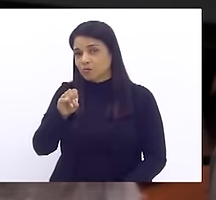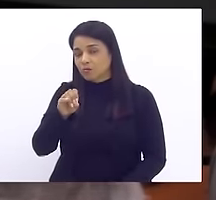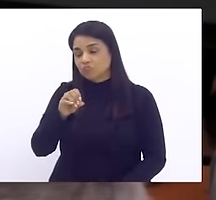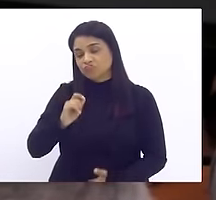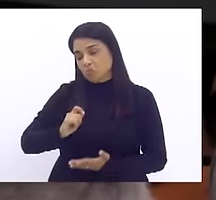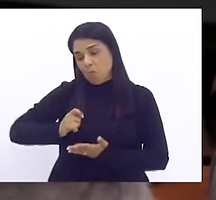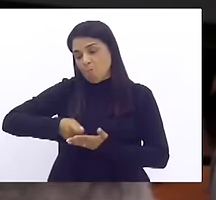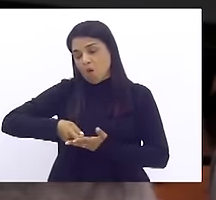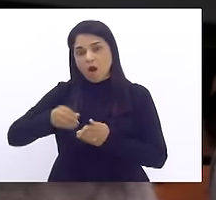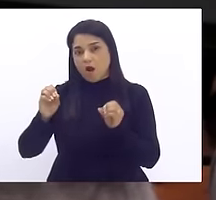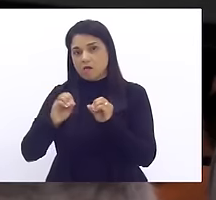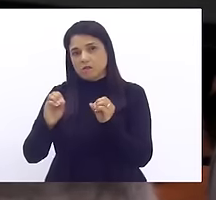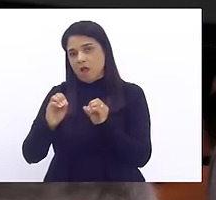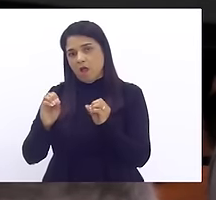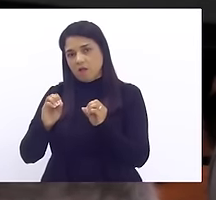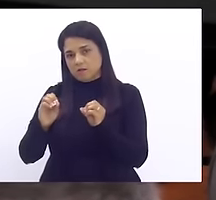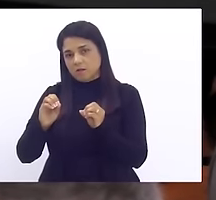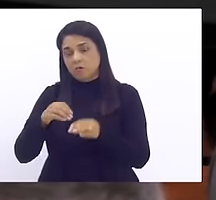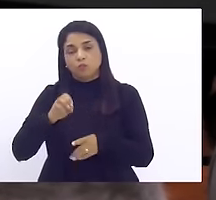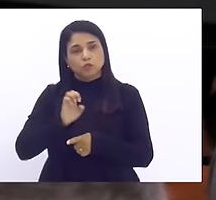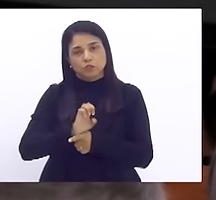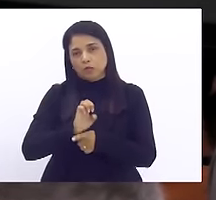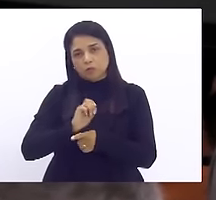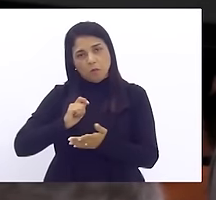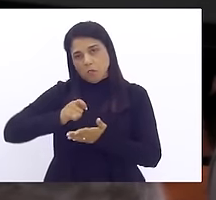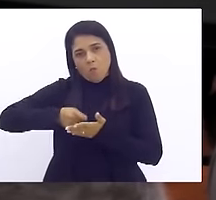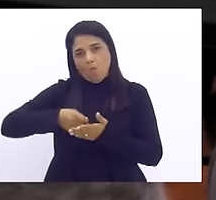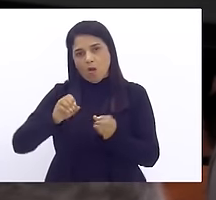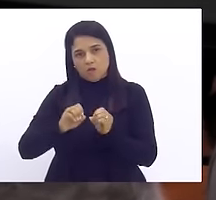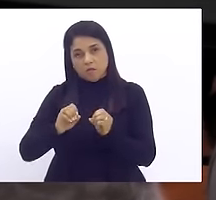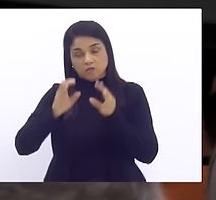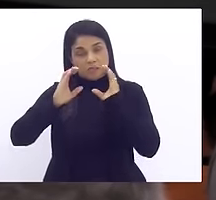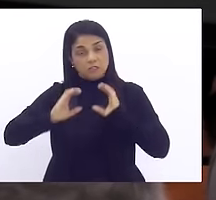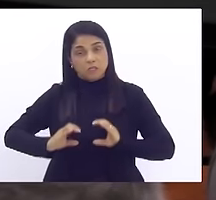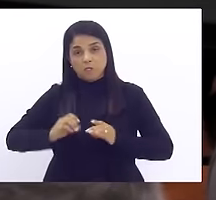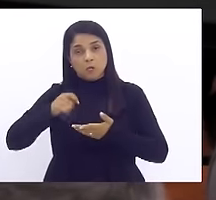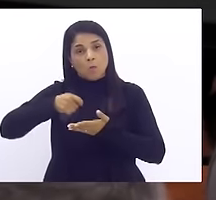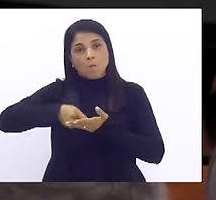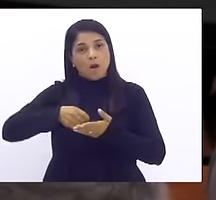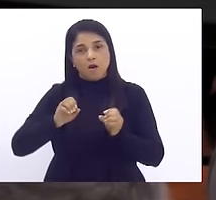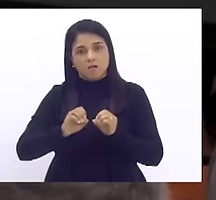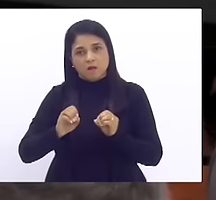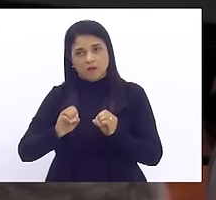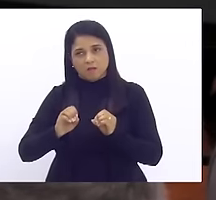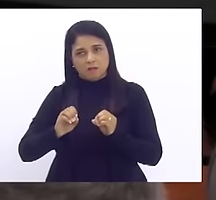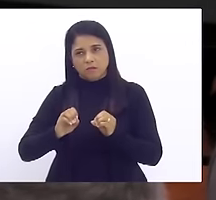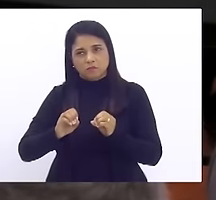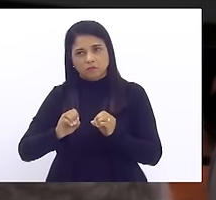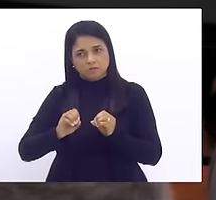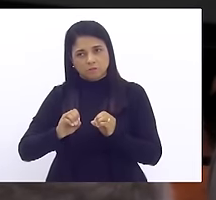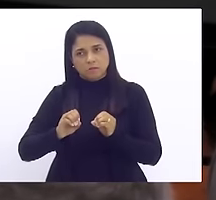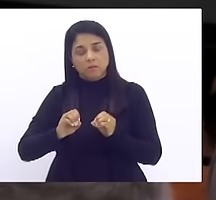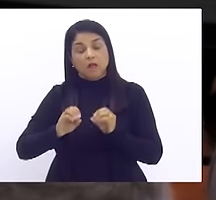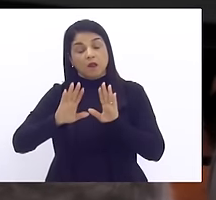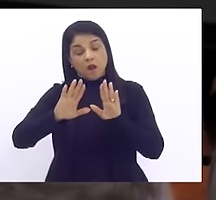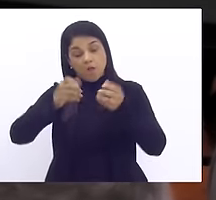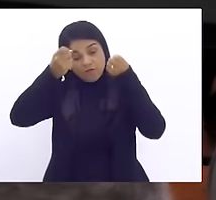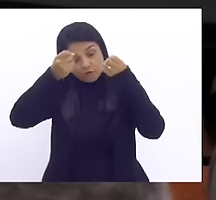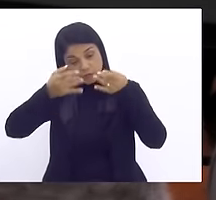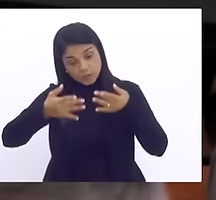para o Detro não há custo para o estado não a custo para o cidadão não no lugar eu vou chegar